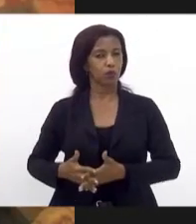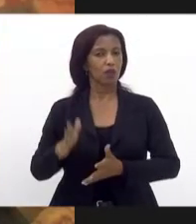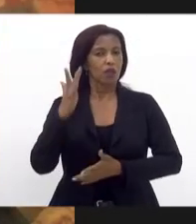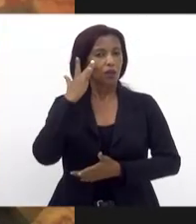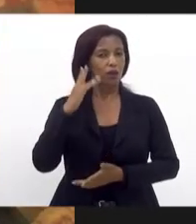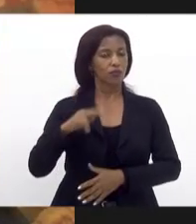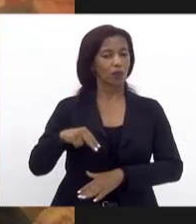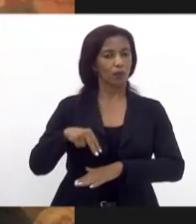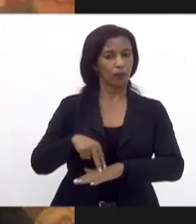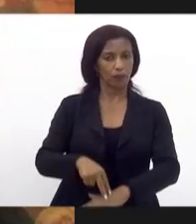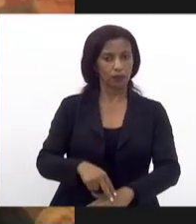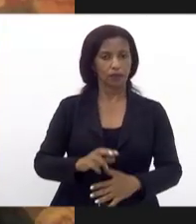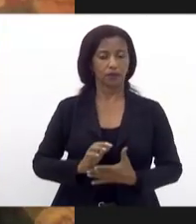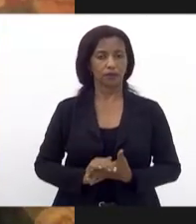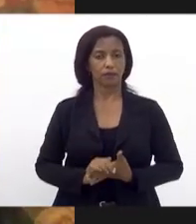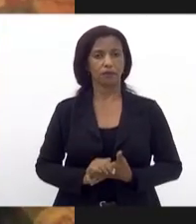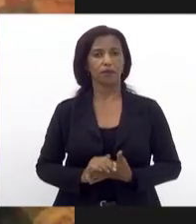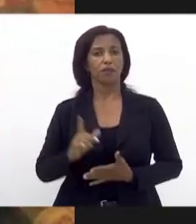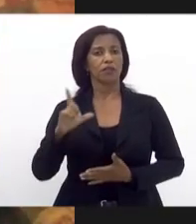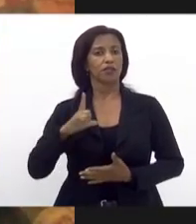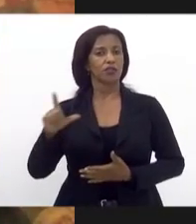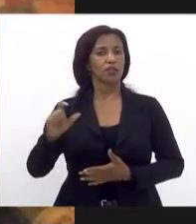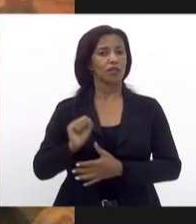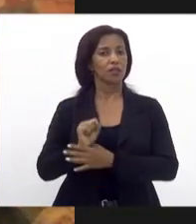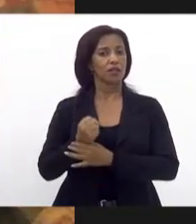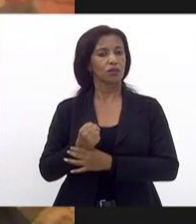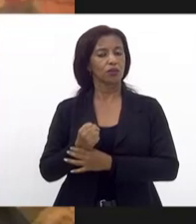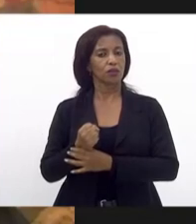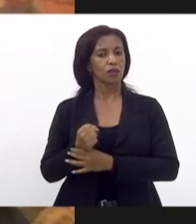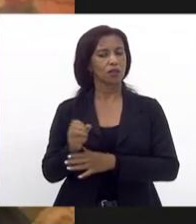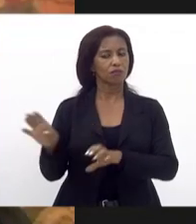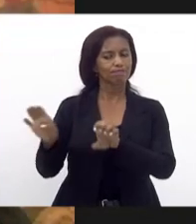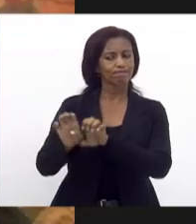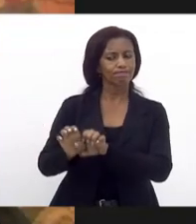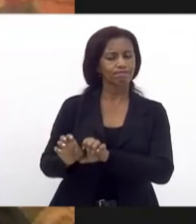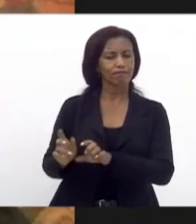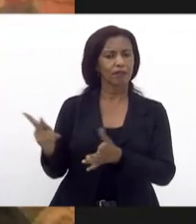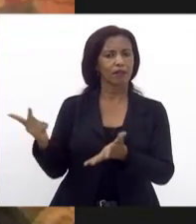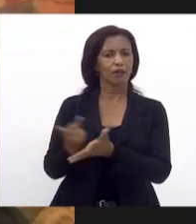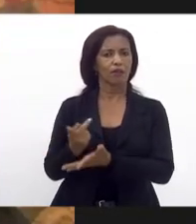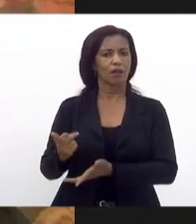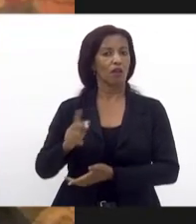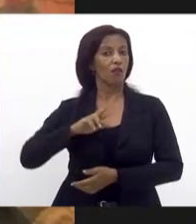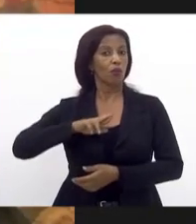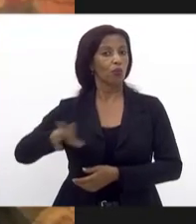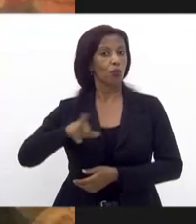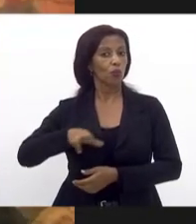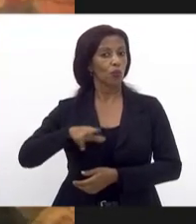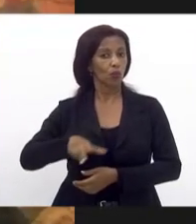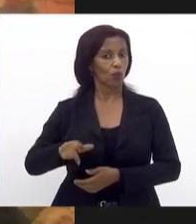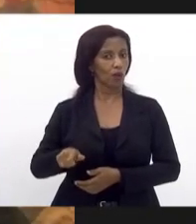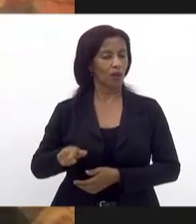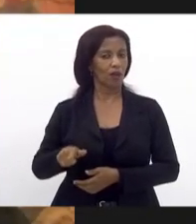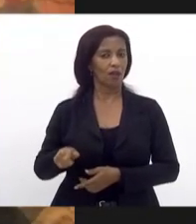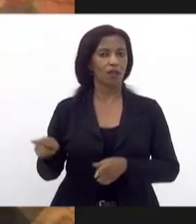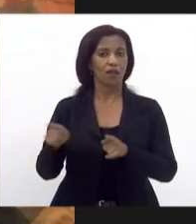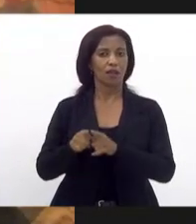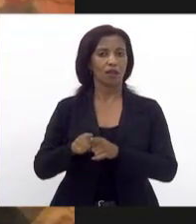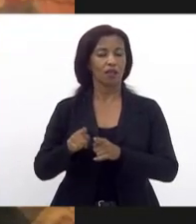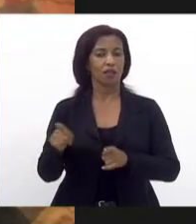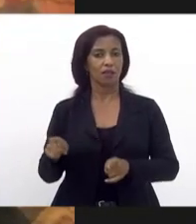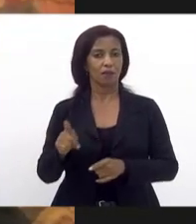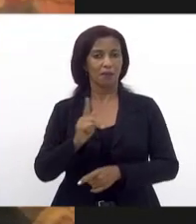uma posição de que aquela segurança estática funciona. Eu queria dizer que ela não funciona, e negócio de